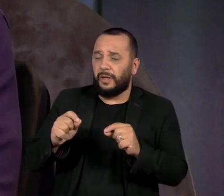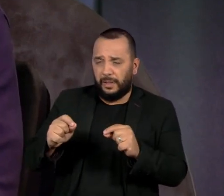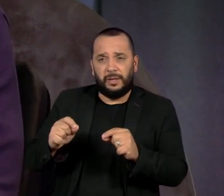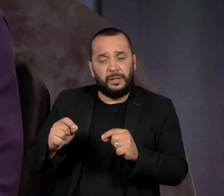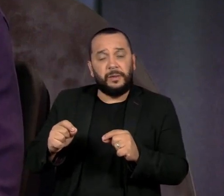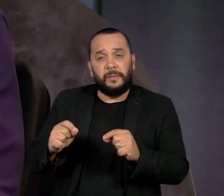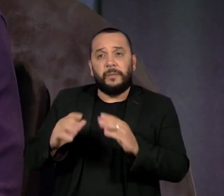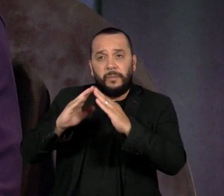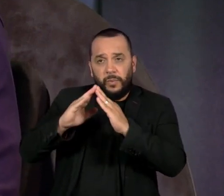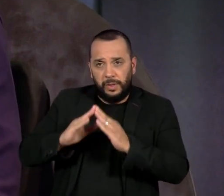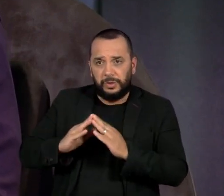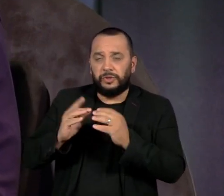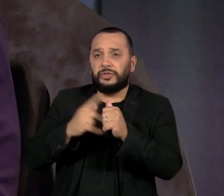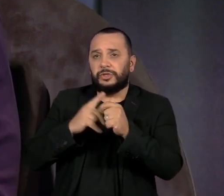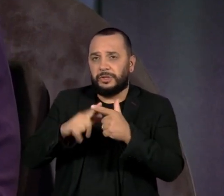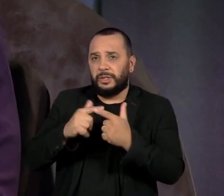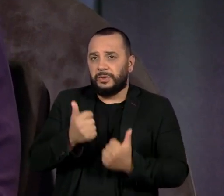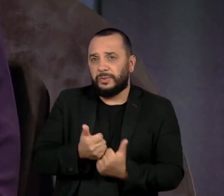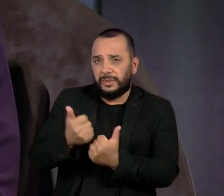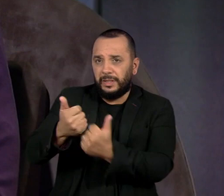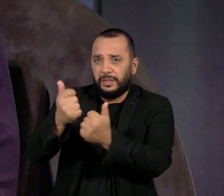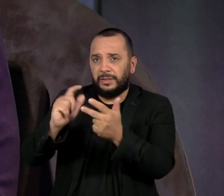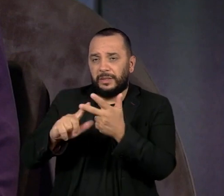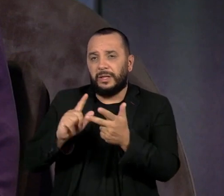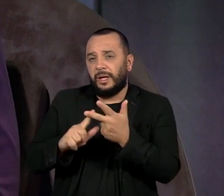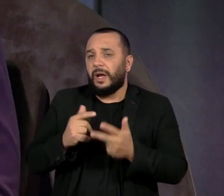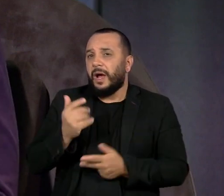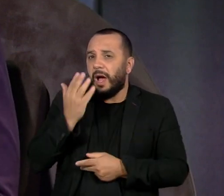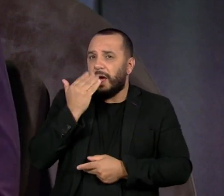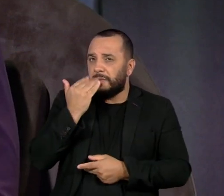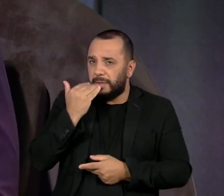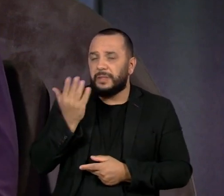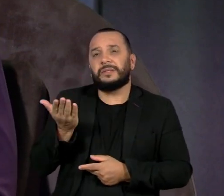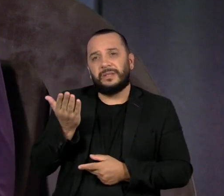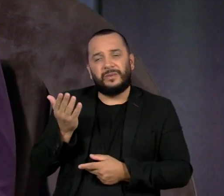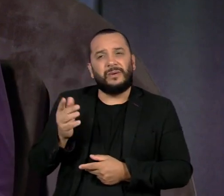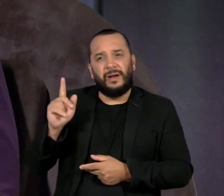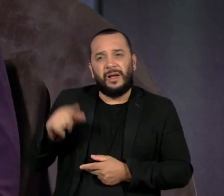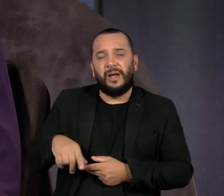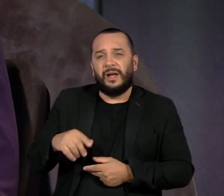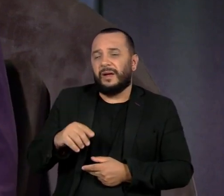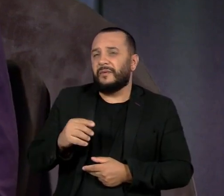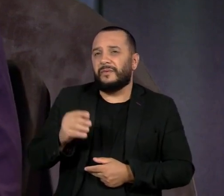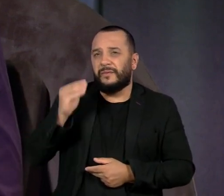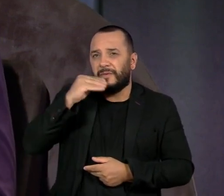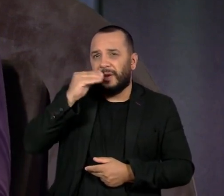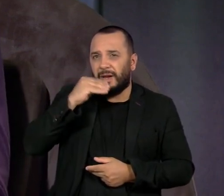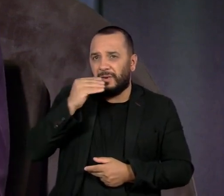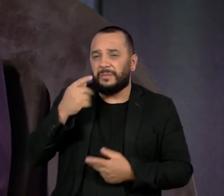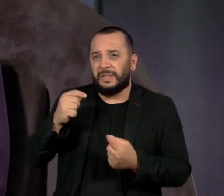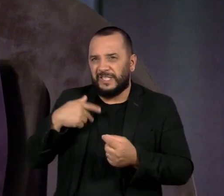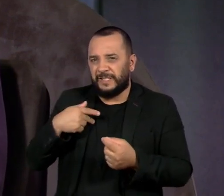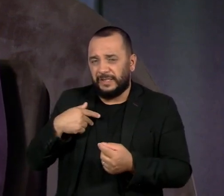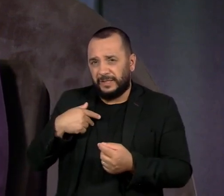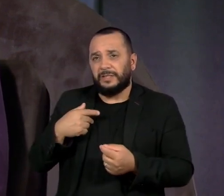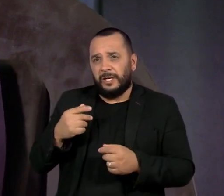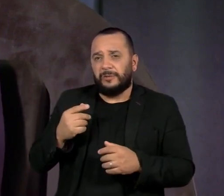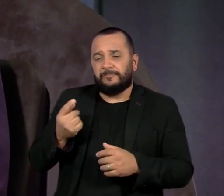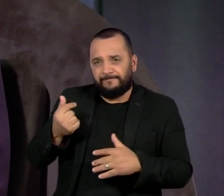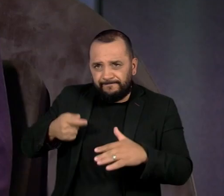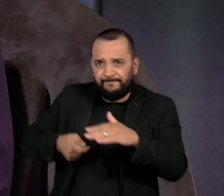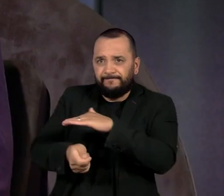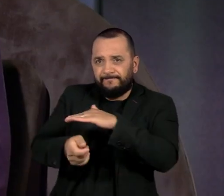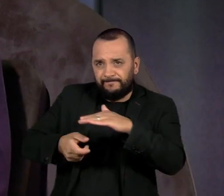sendo muito frágeis. Então, acho que a criação de maneira dessas pessoas permanecerem naquele ambiente é